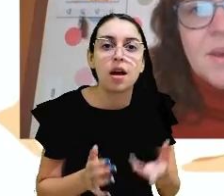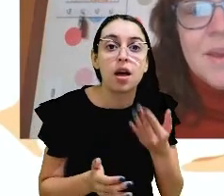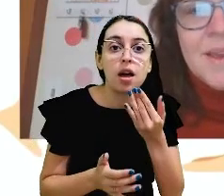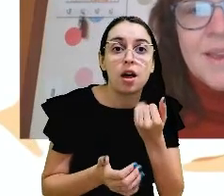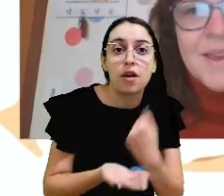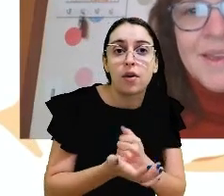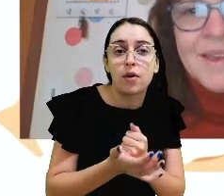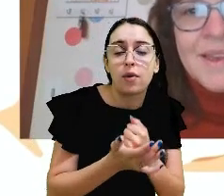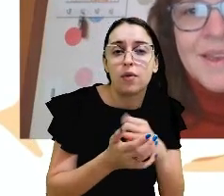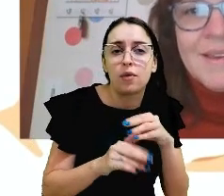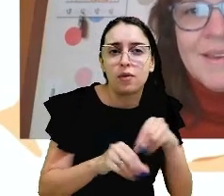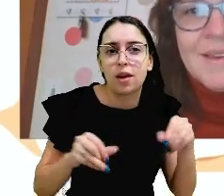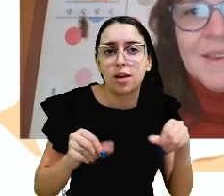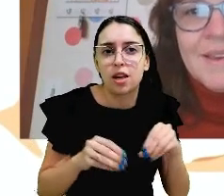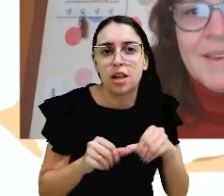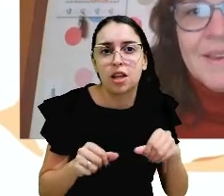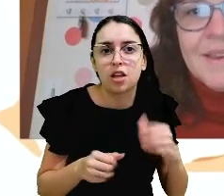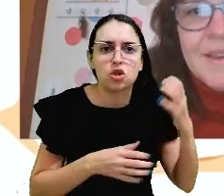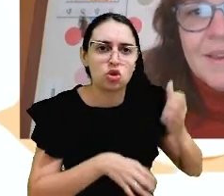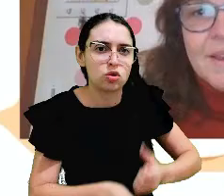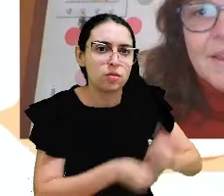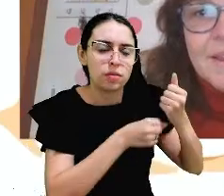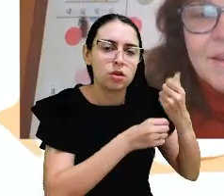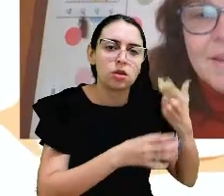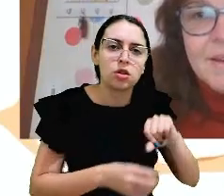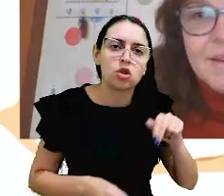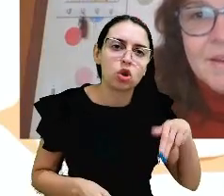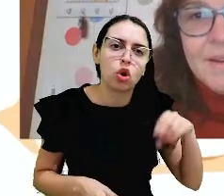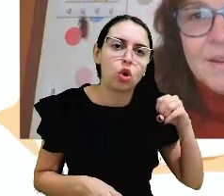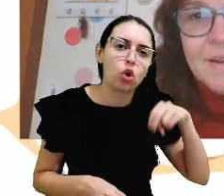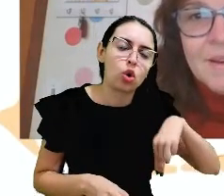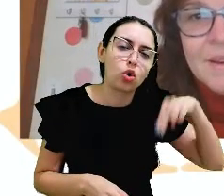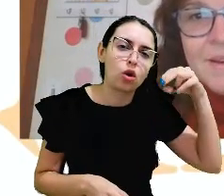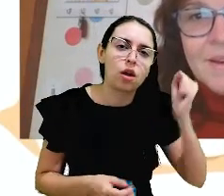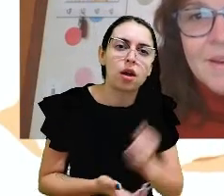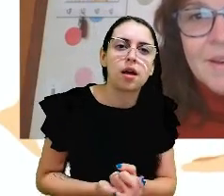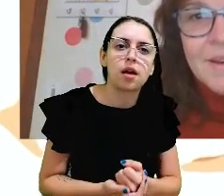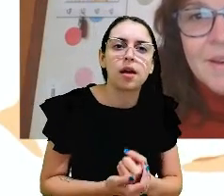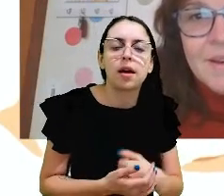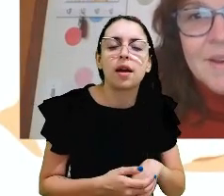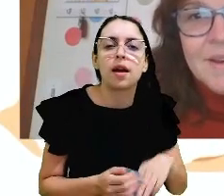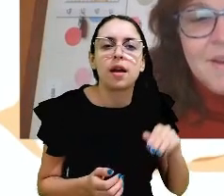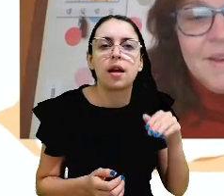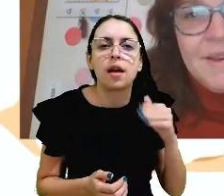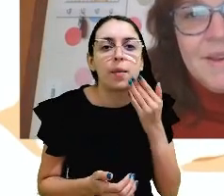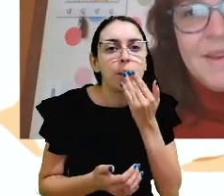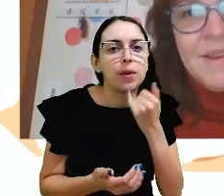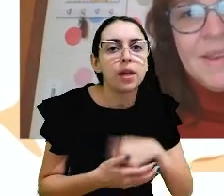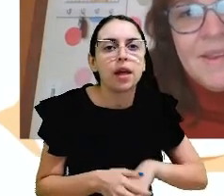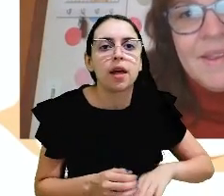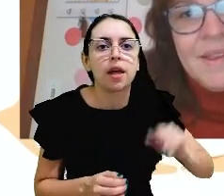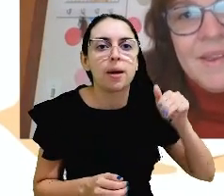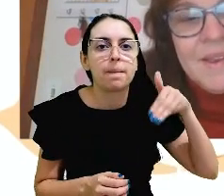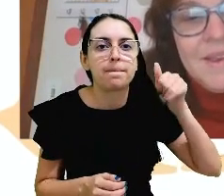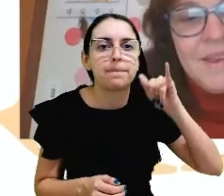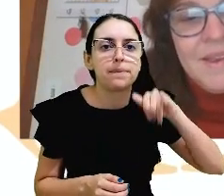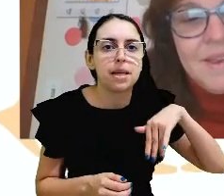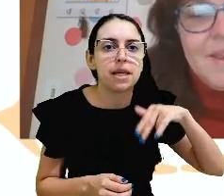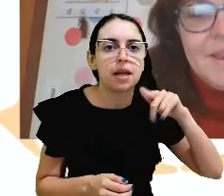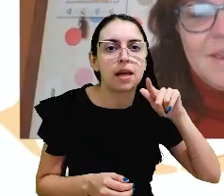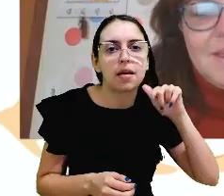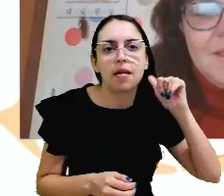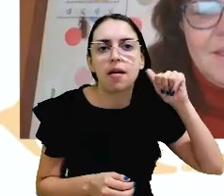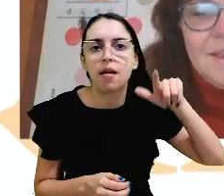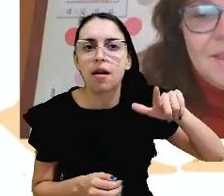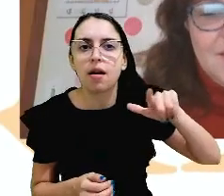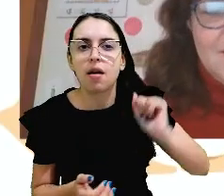mandioca, né? O caribé no norte, o mingau de cachorra no nordeste, né? Se pensa